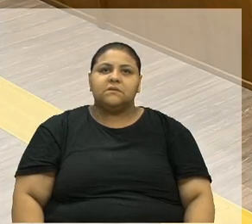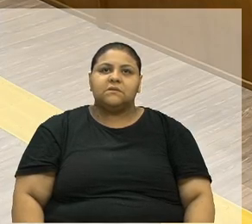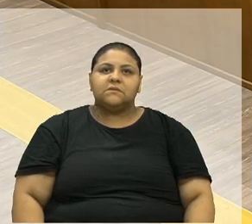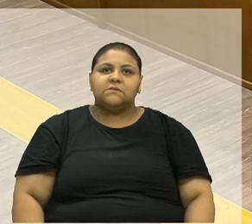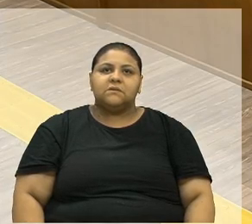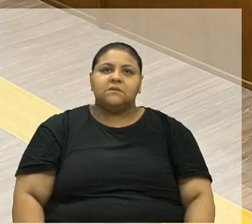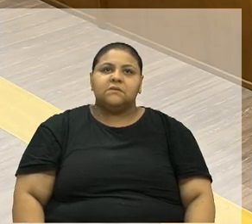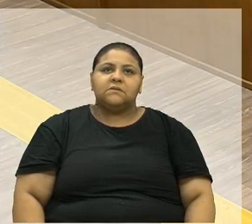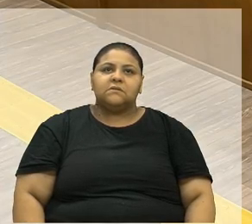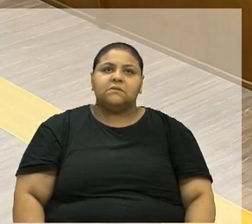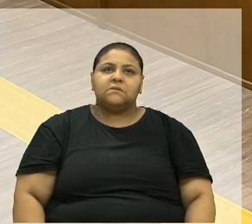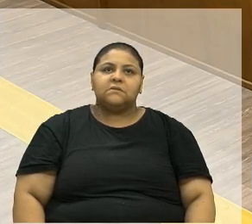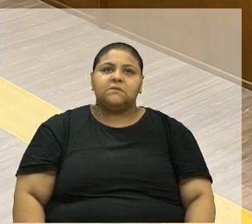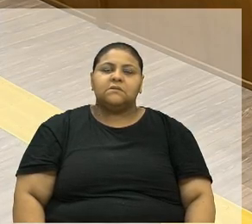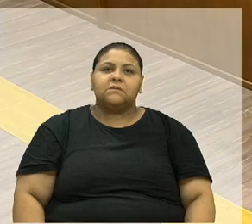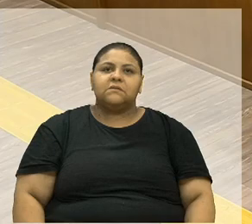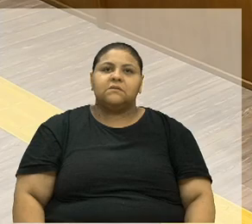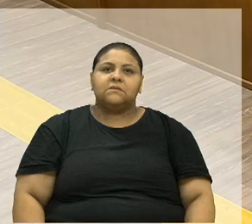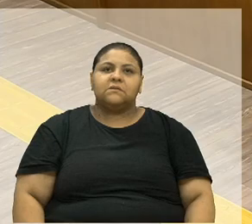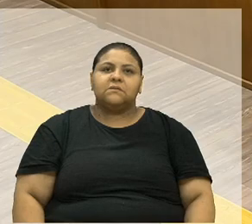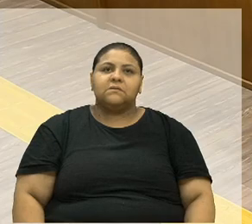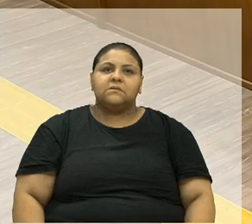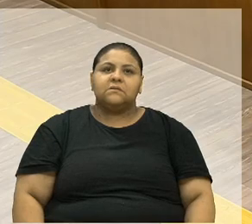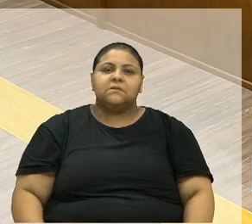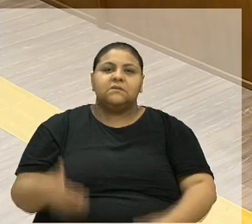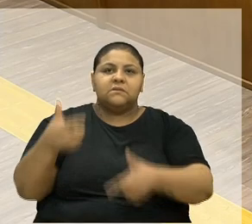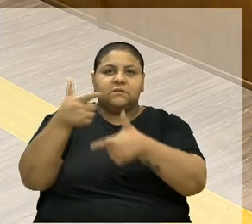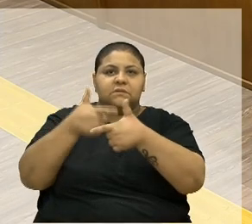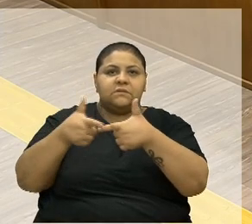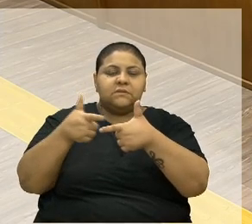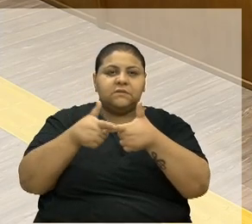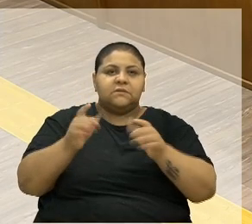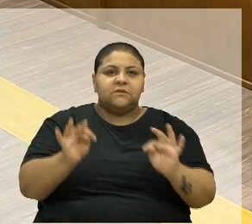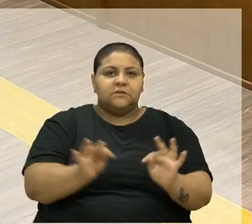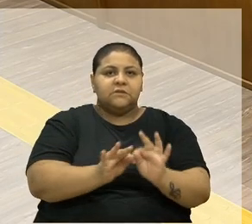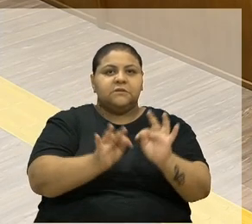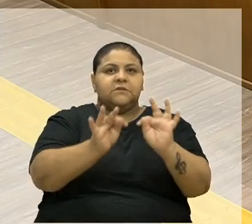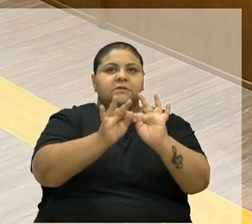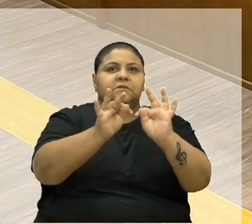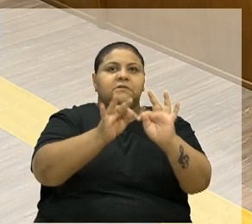vídeo acho que não estamos com um probleminha técnico